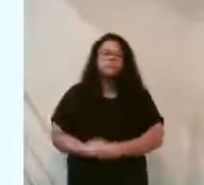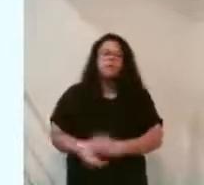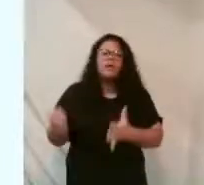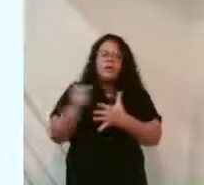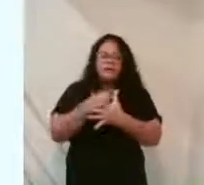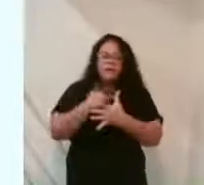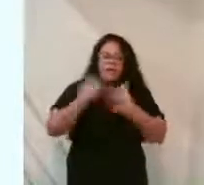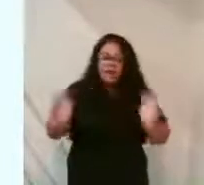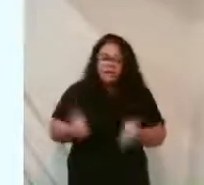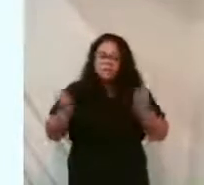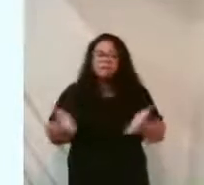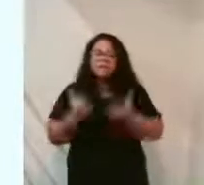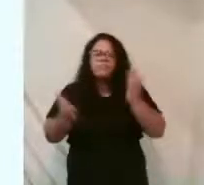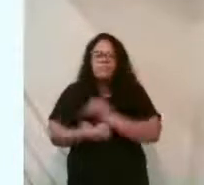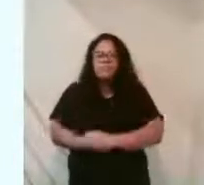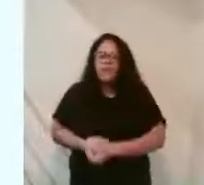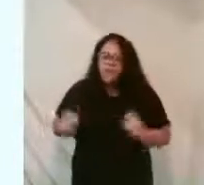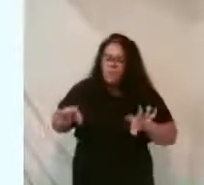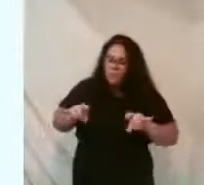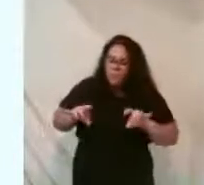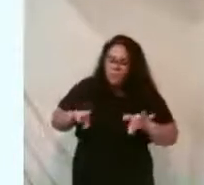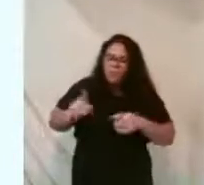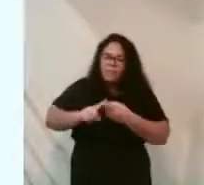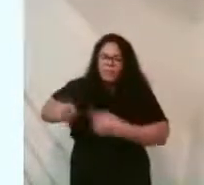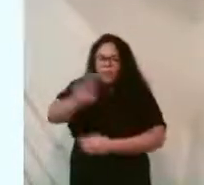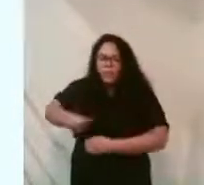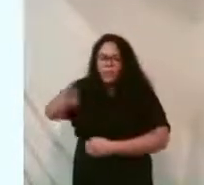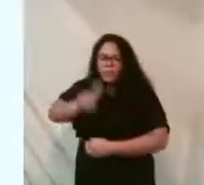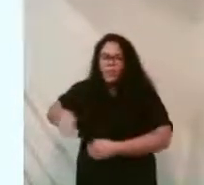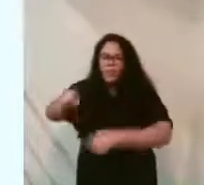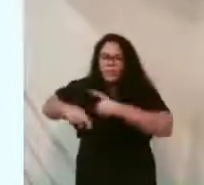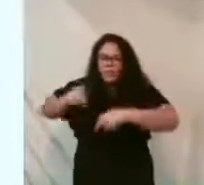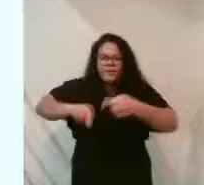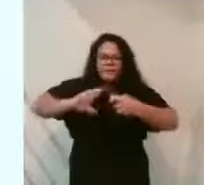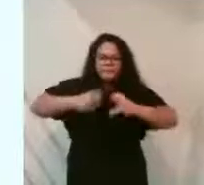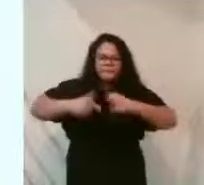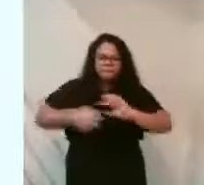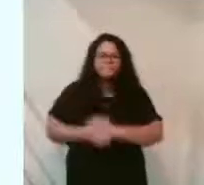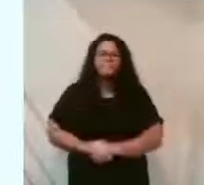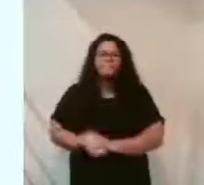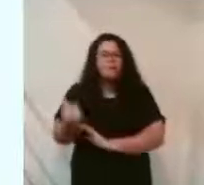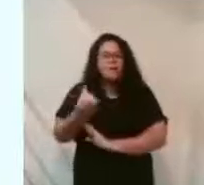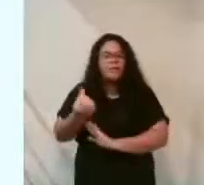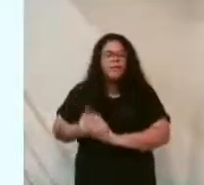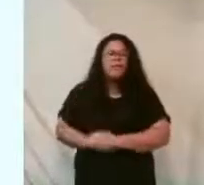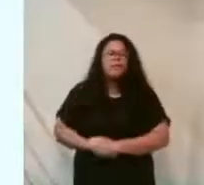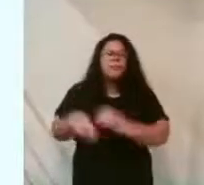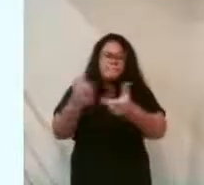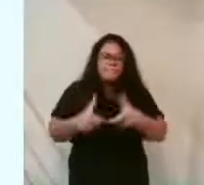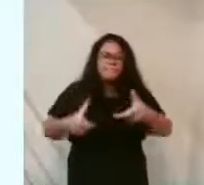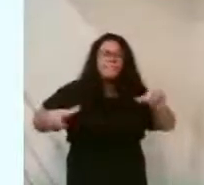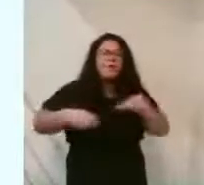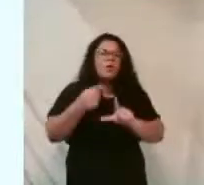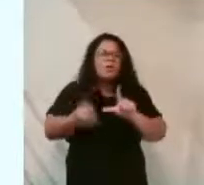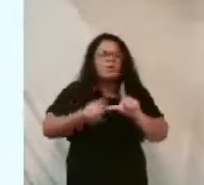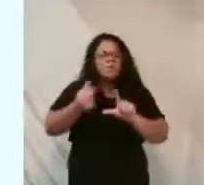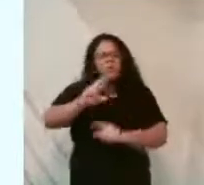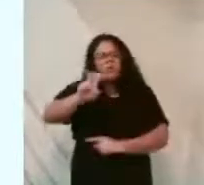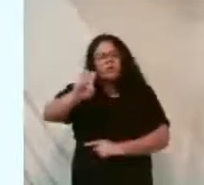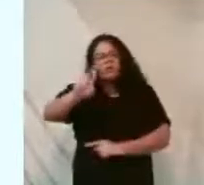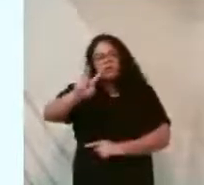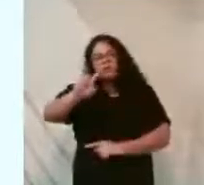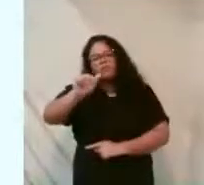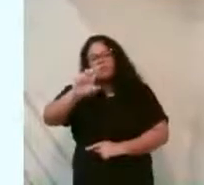e o consumo de materiais recicláveis. 6. A ampliação da logística reversa por cadeia produtiva, priorizando a função por parte